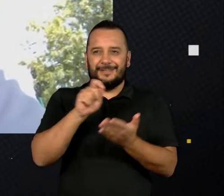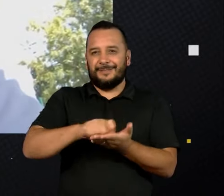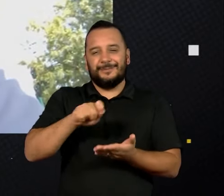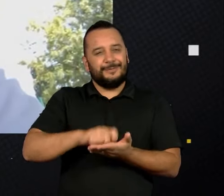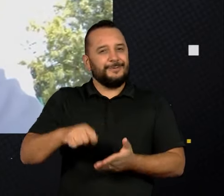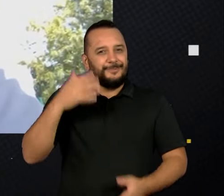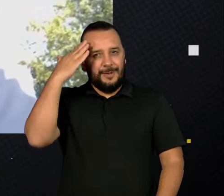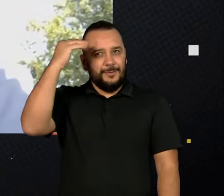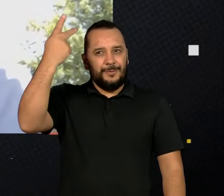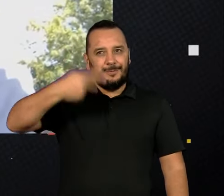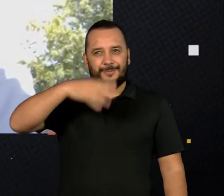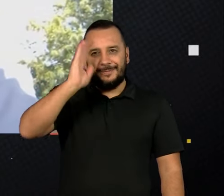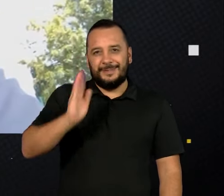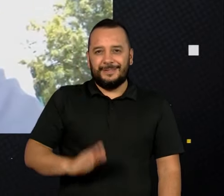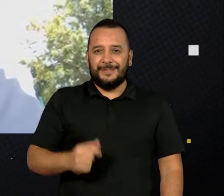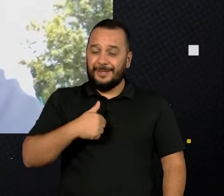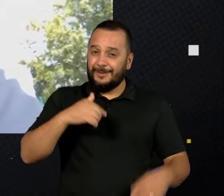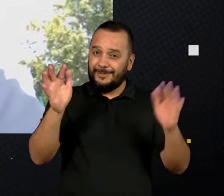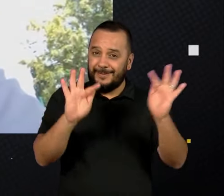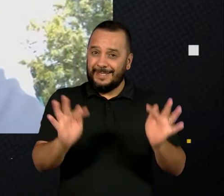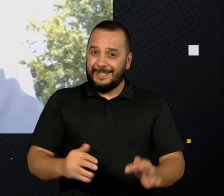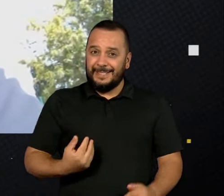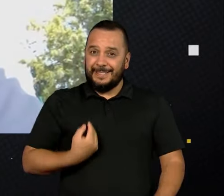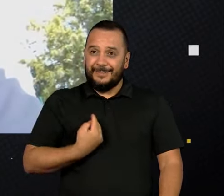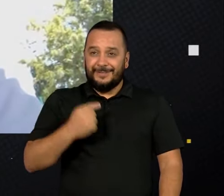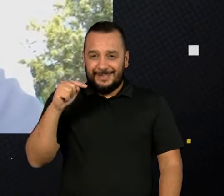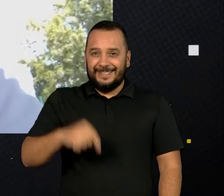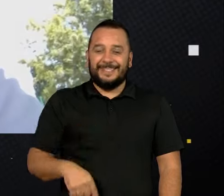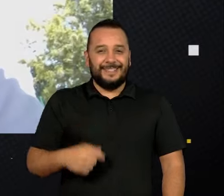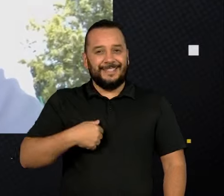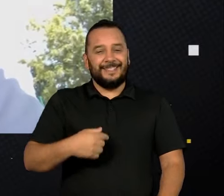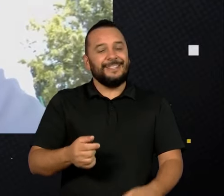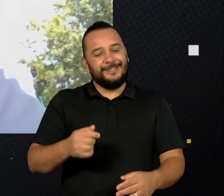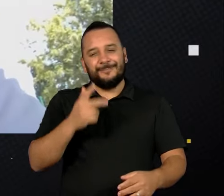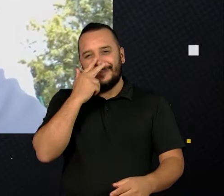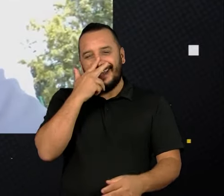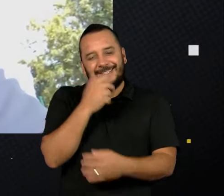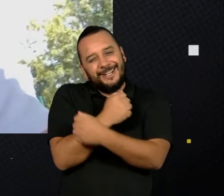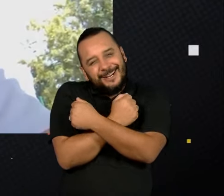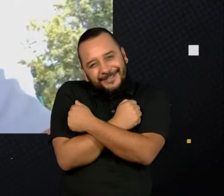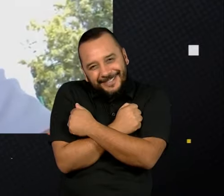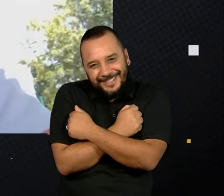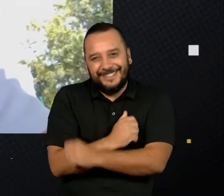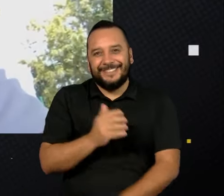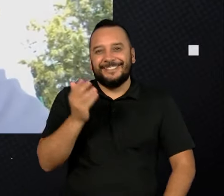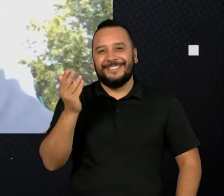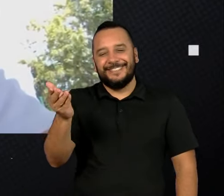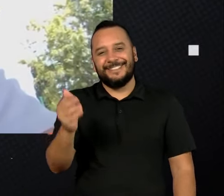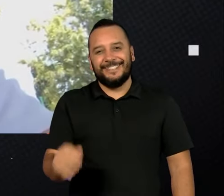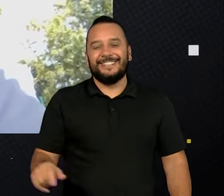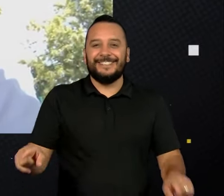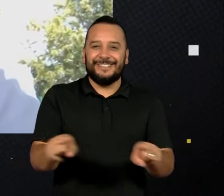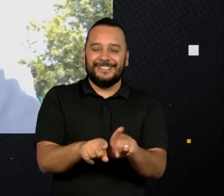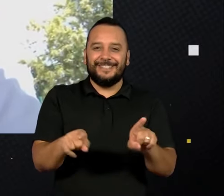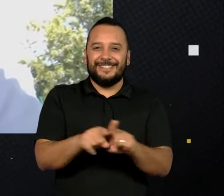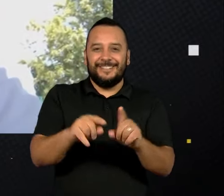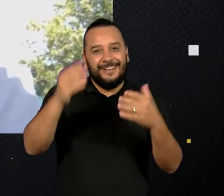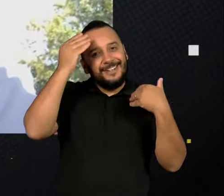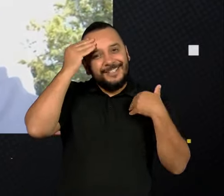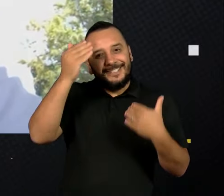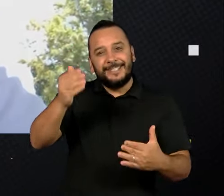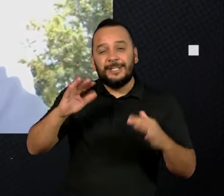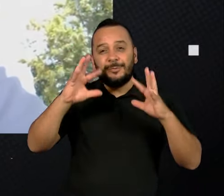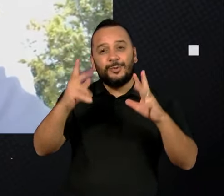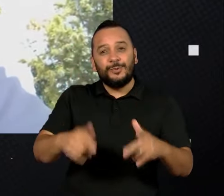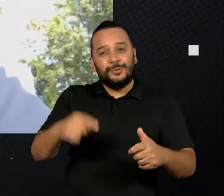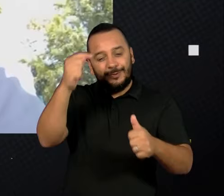país e eu estou muito feliz de estar aqui te dando esse abraço e agradecendo por tudo que